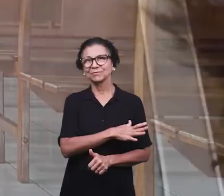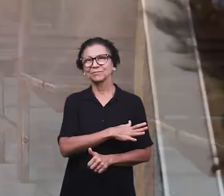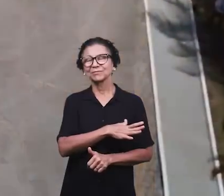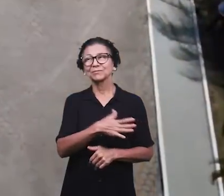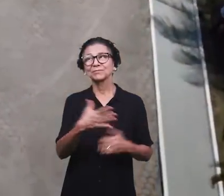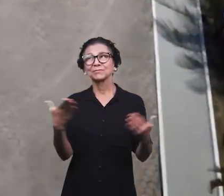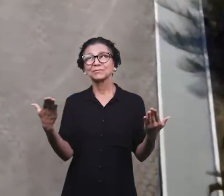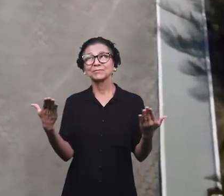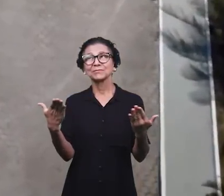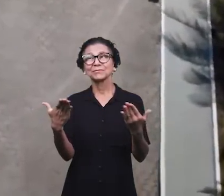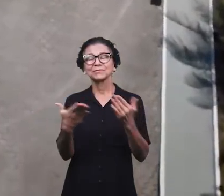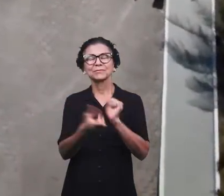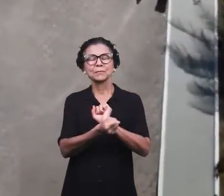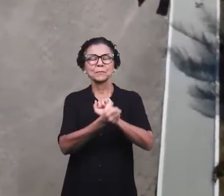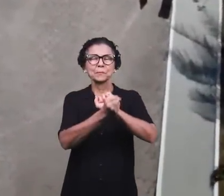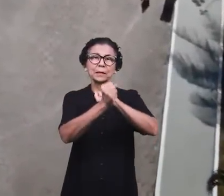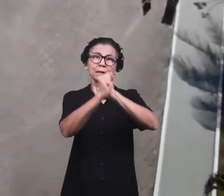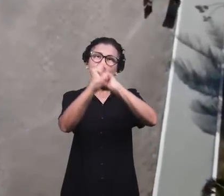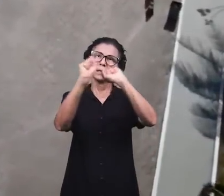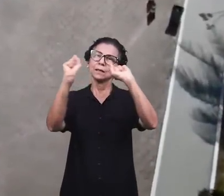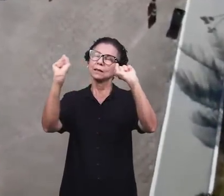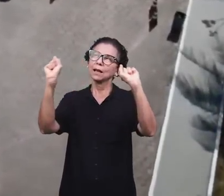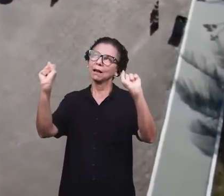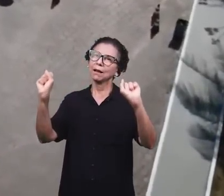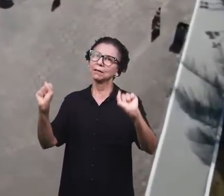e dá-me